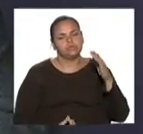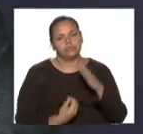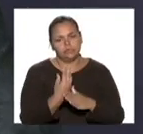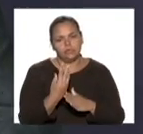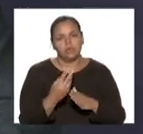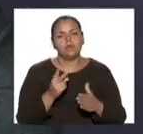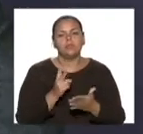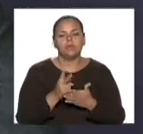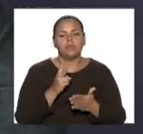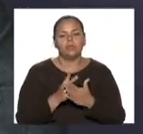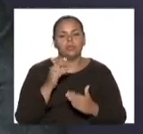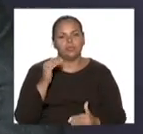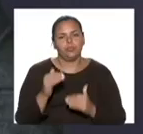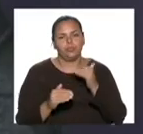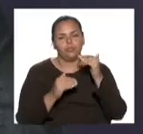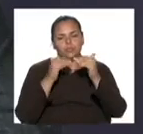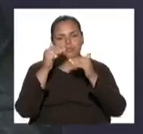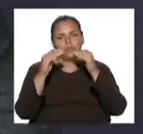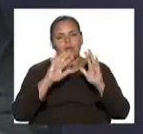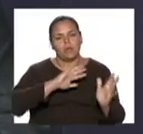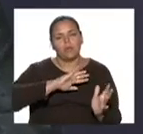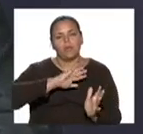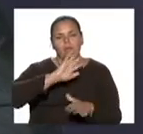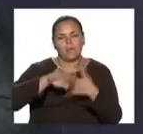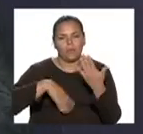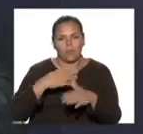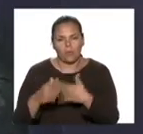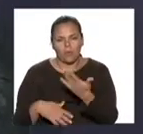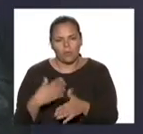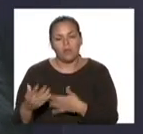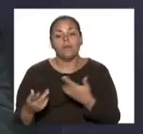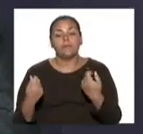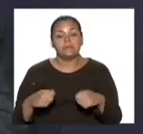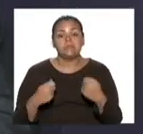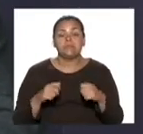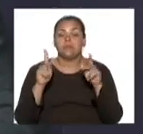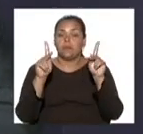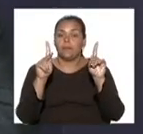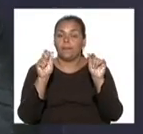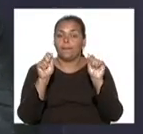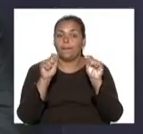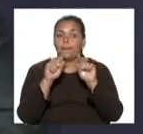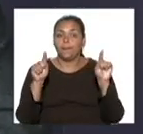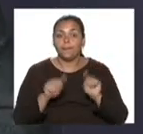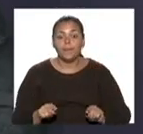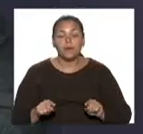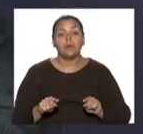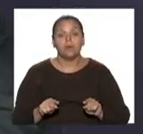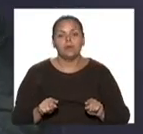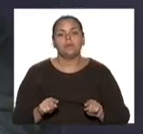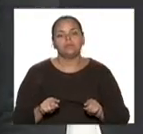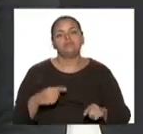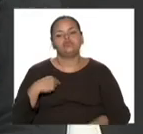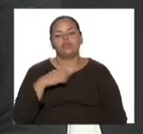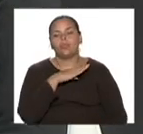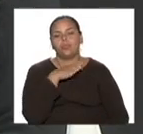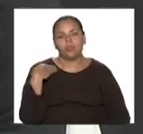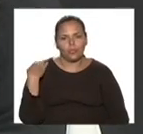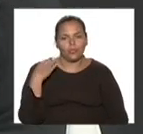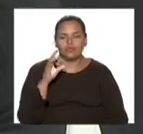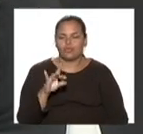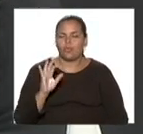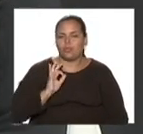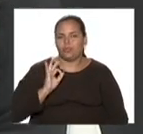criada. Mesmo nesse processo caótico, nós temos que ter uma ambiência de pacificação. Porque, e a gente vê a banalização. Não são